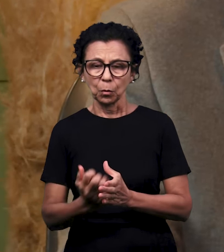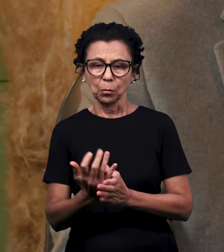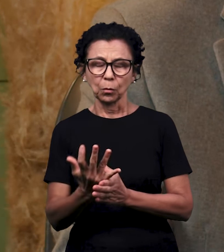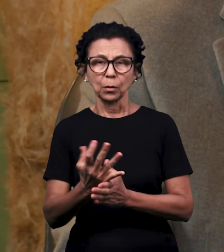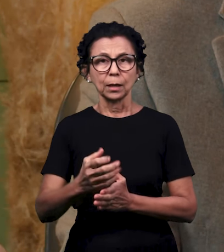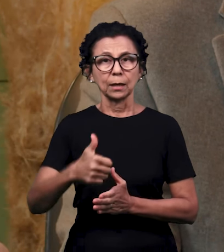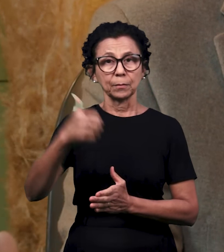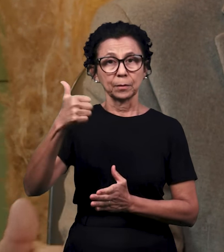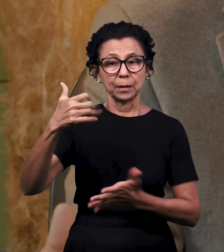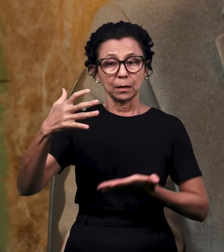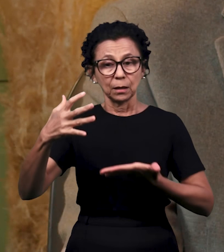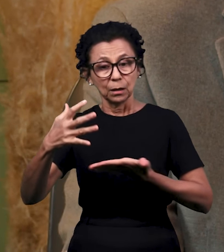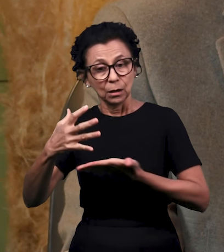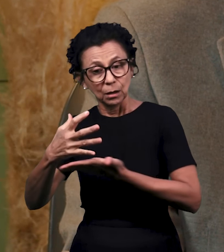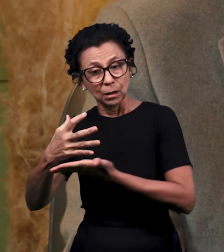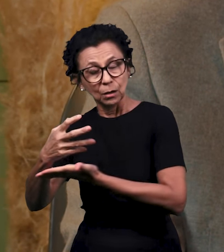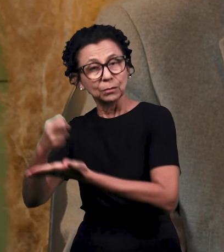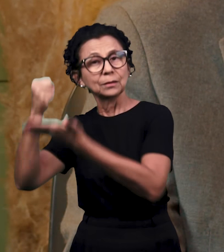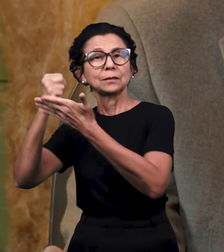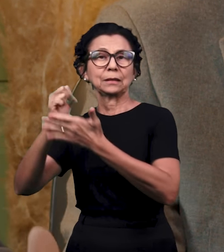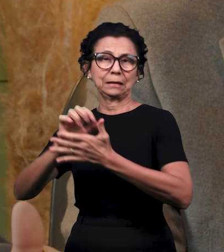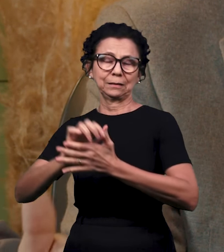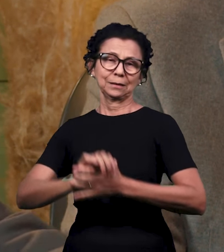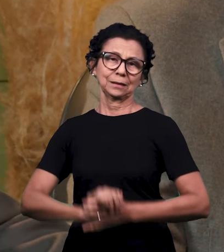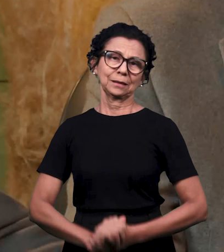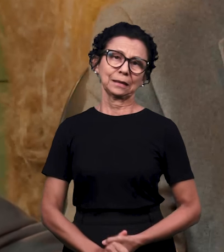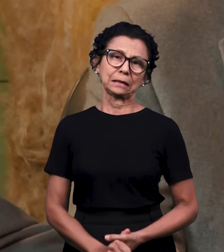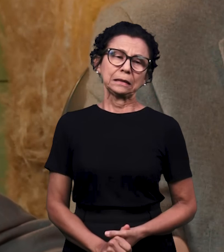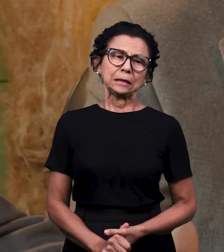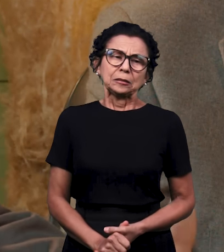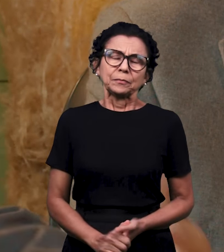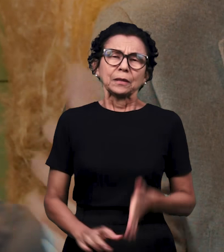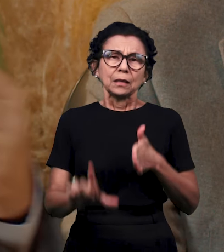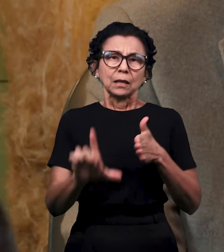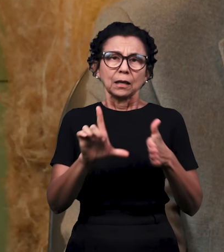antes de qualquer